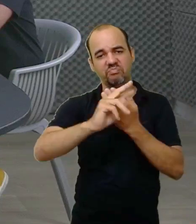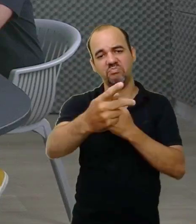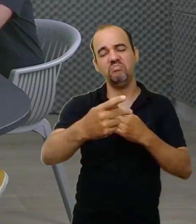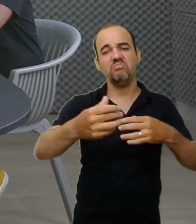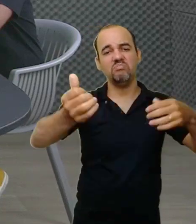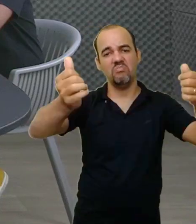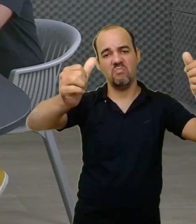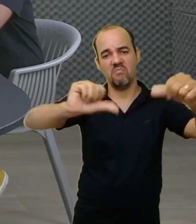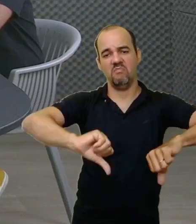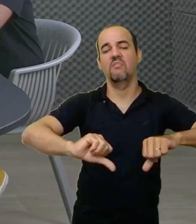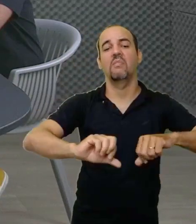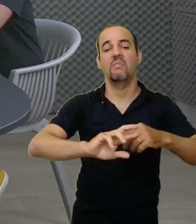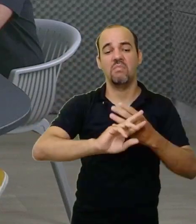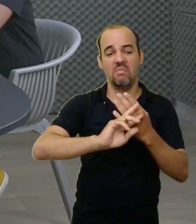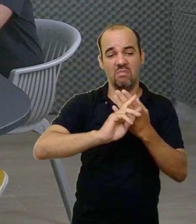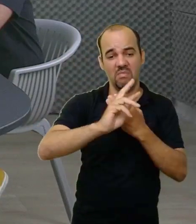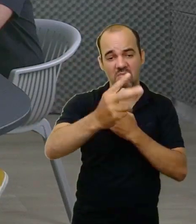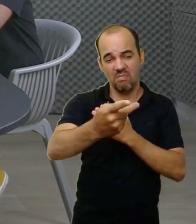só consequências